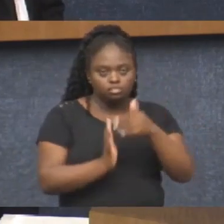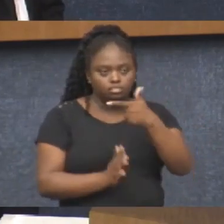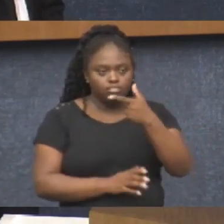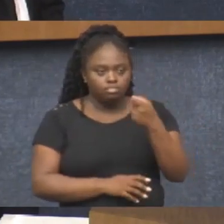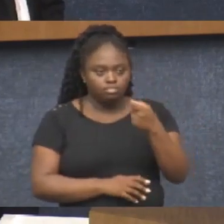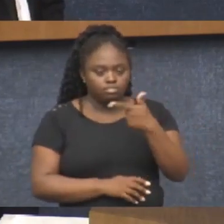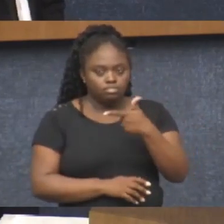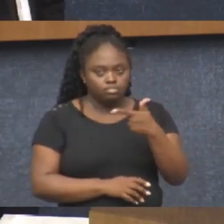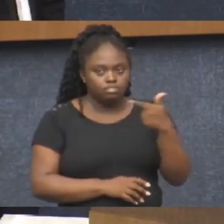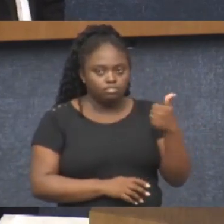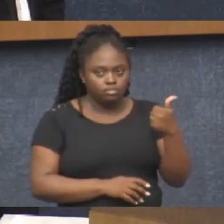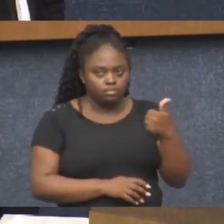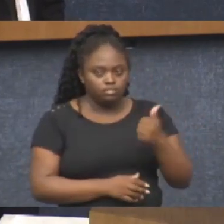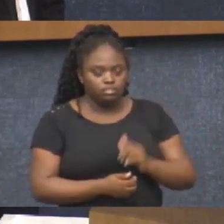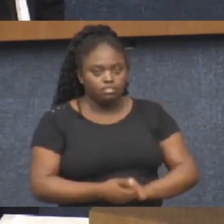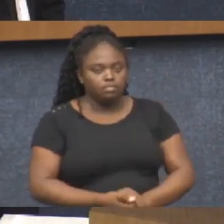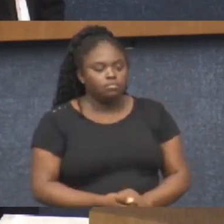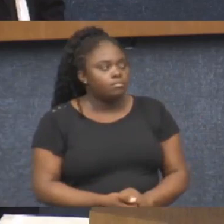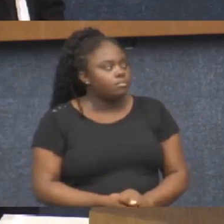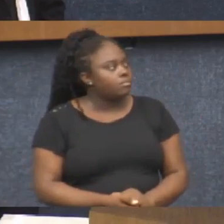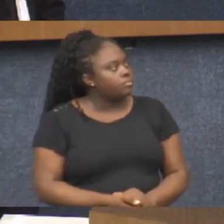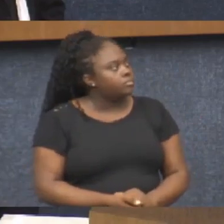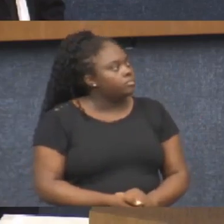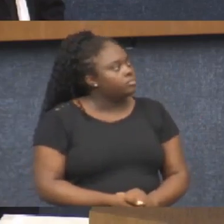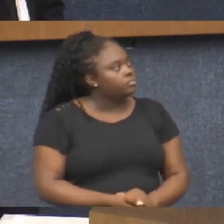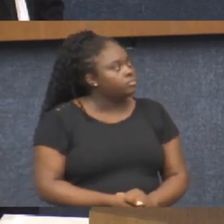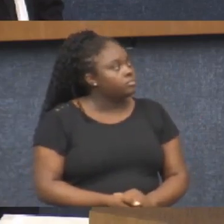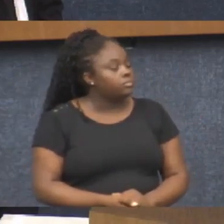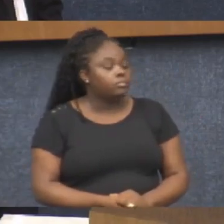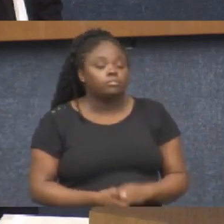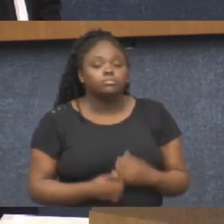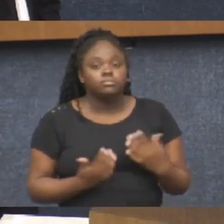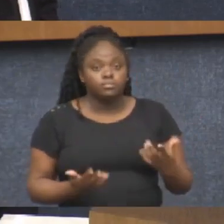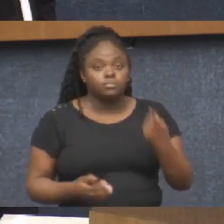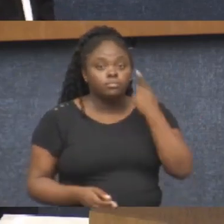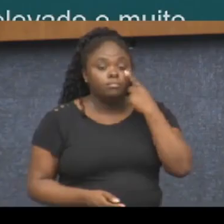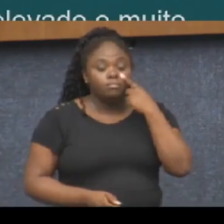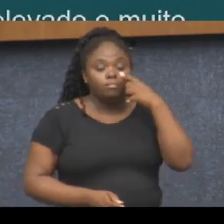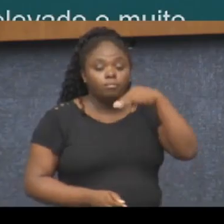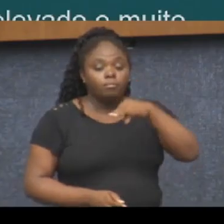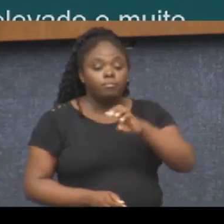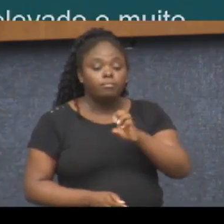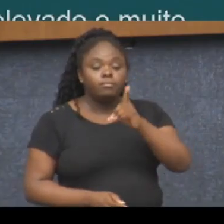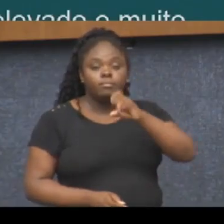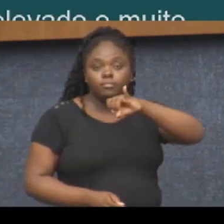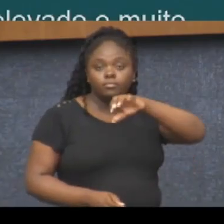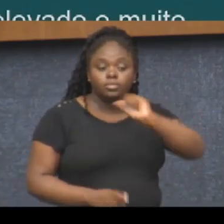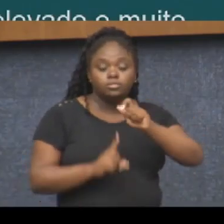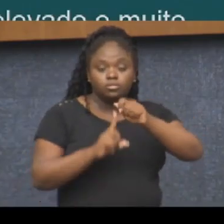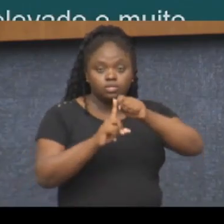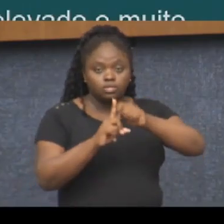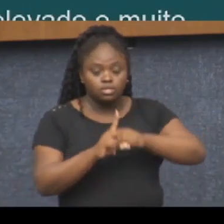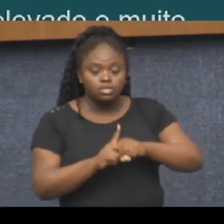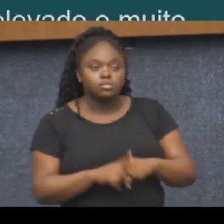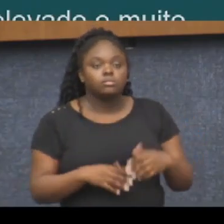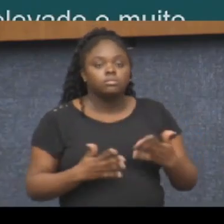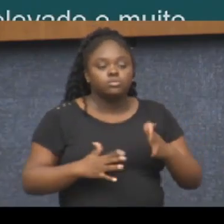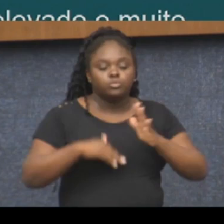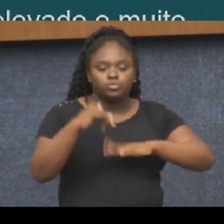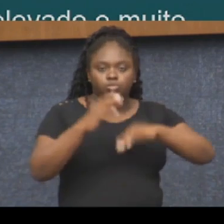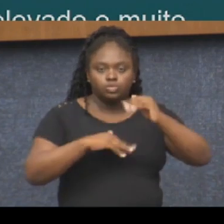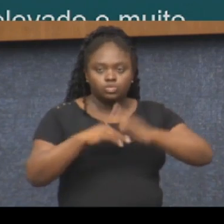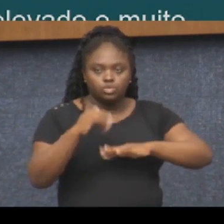2021. Tá? Aqui, quando a gente olha, então, a média dos meses contínuos, tá? Em média, os